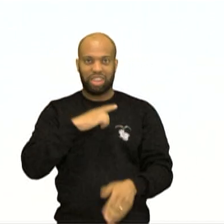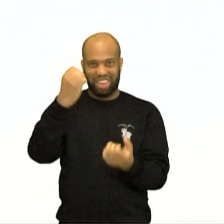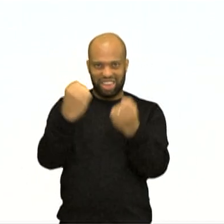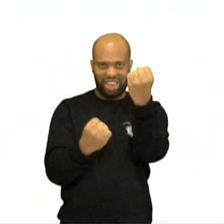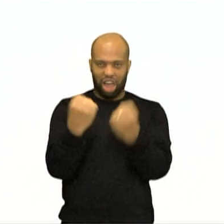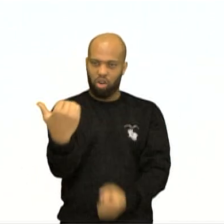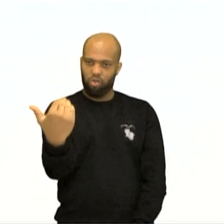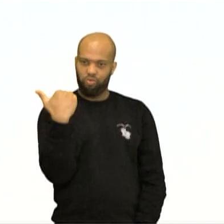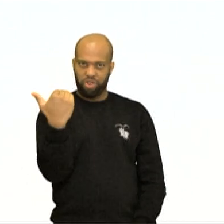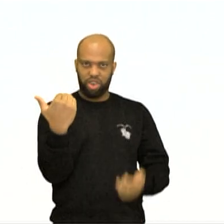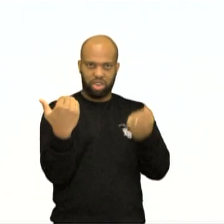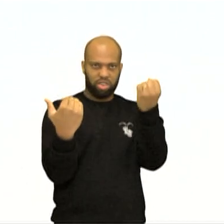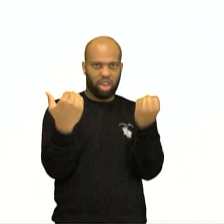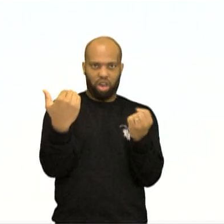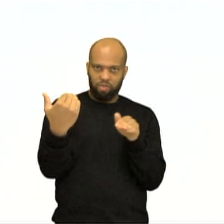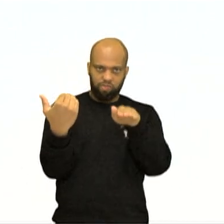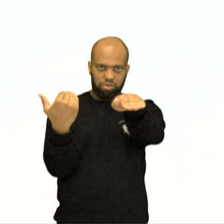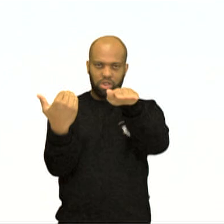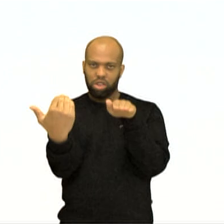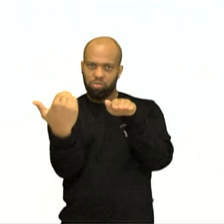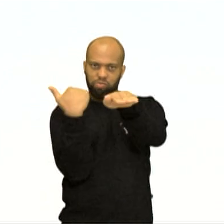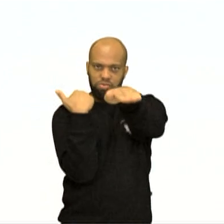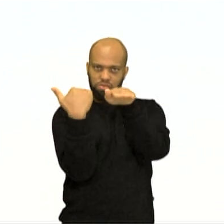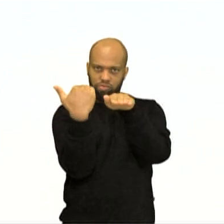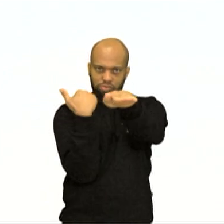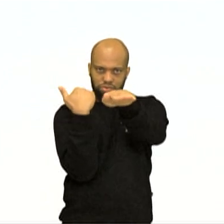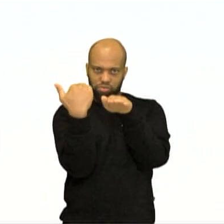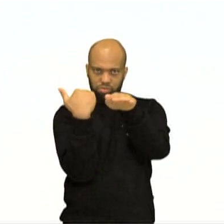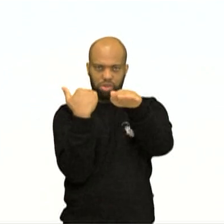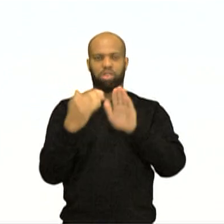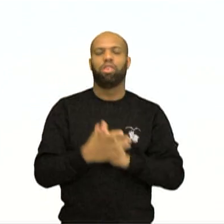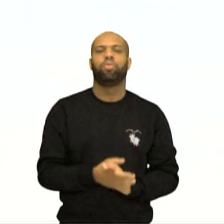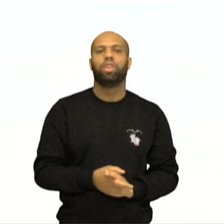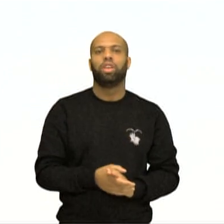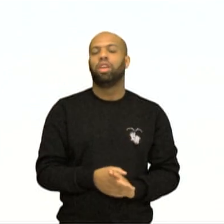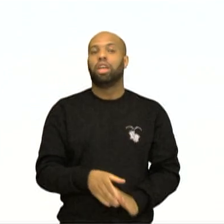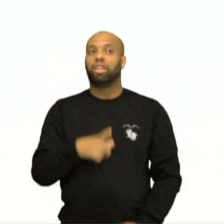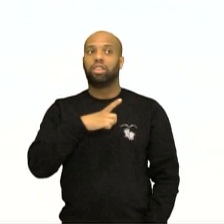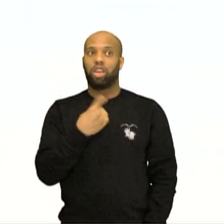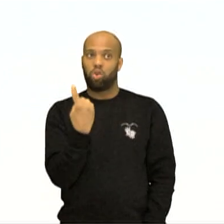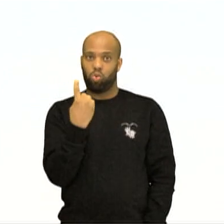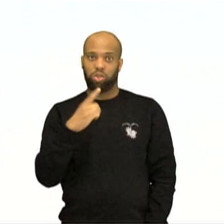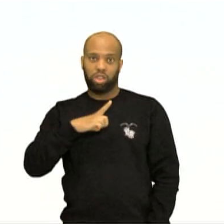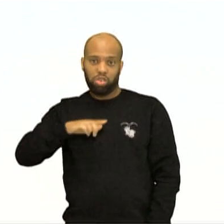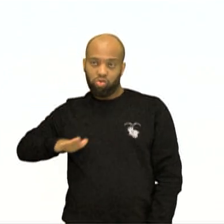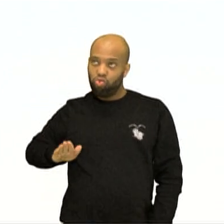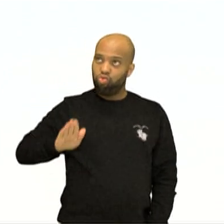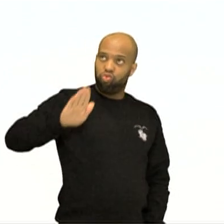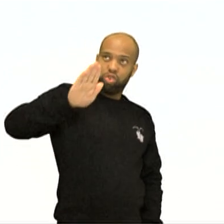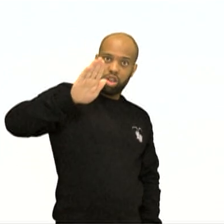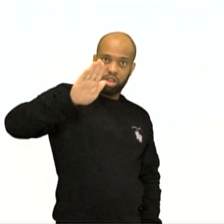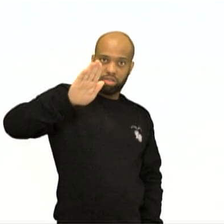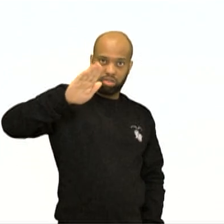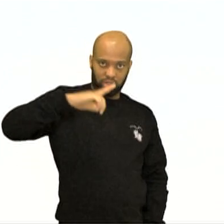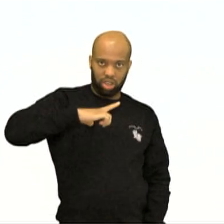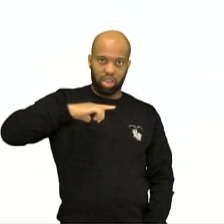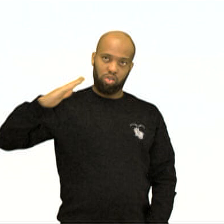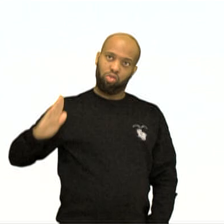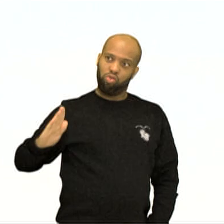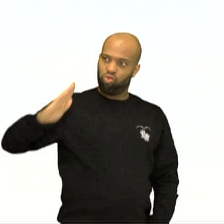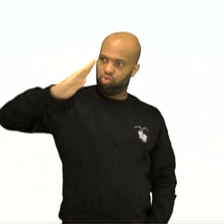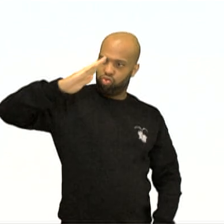certo? E eles estão em pistas opostas, ou seja, por exemplo, um está subindo a serra e outro está descendo, um